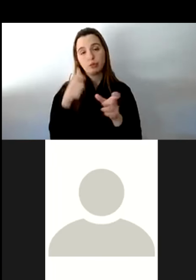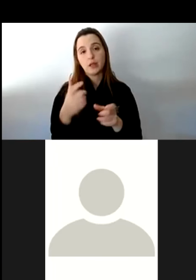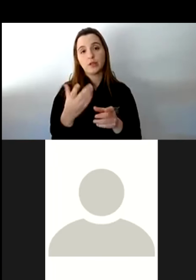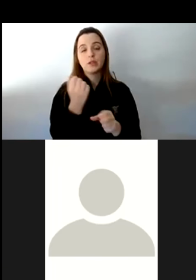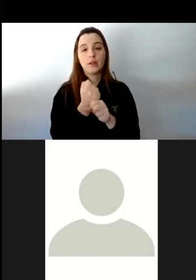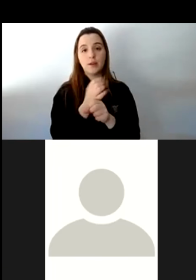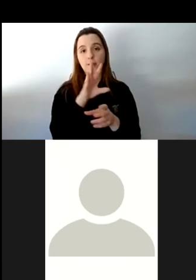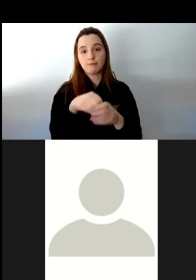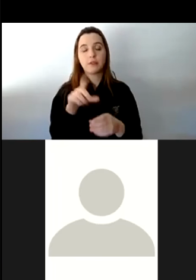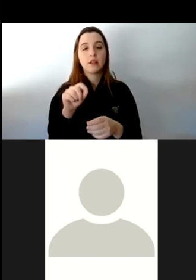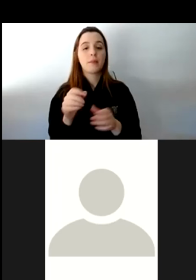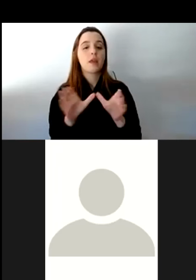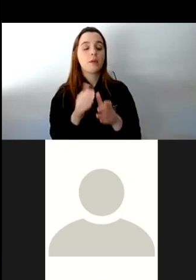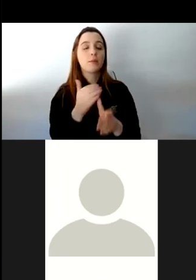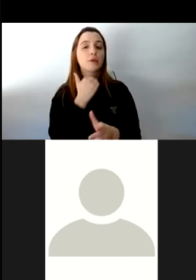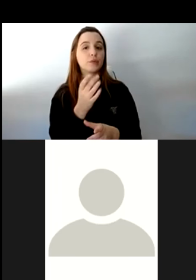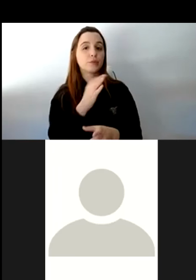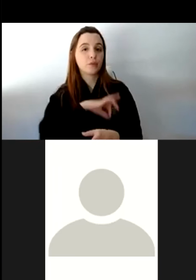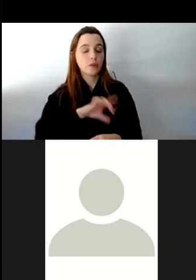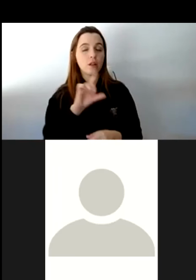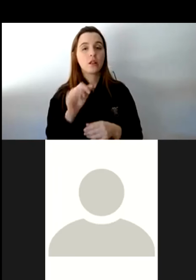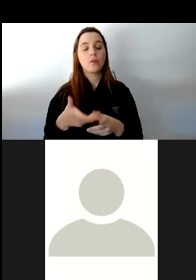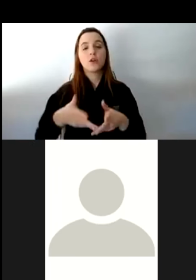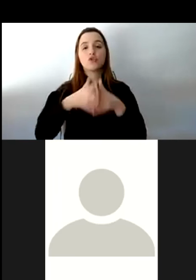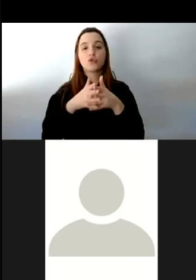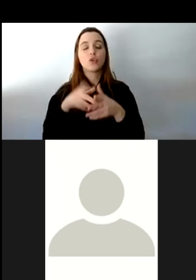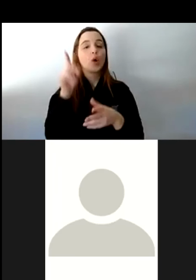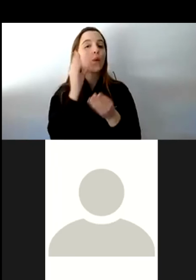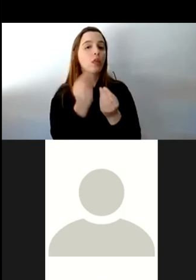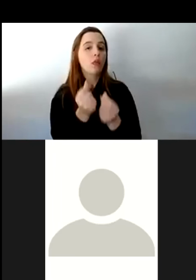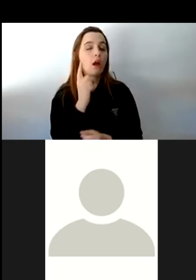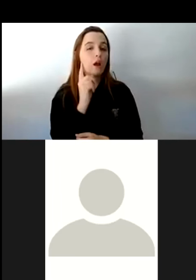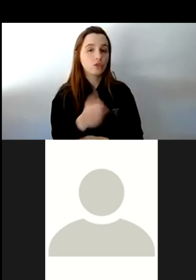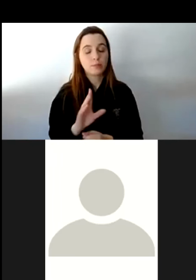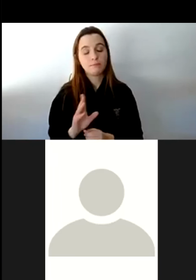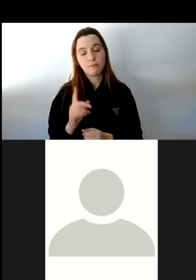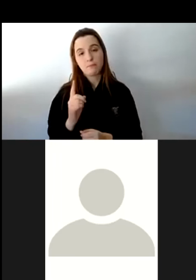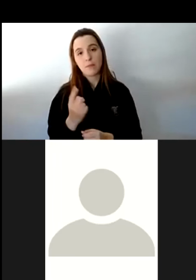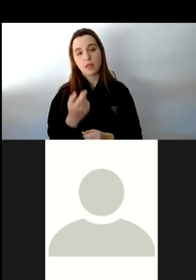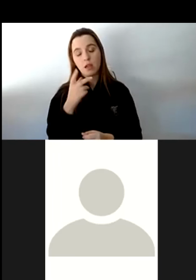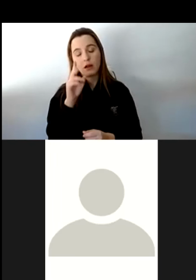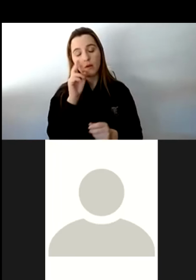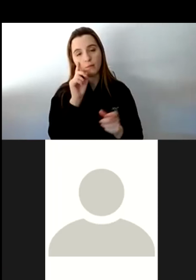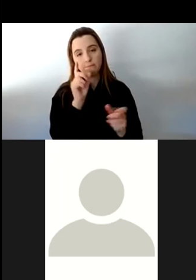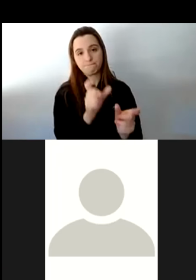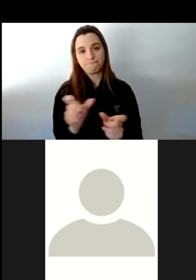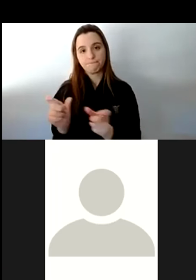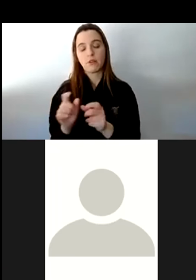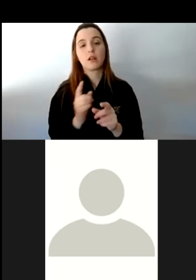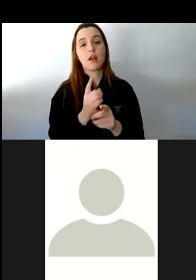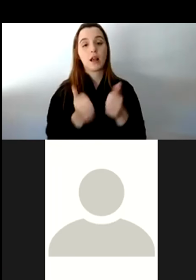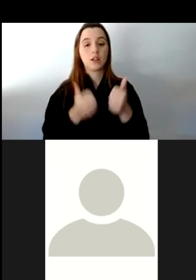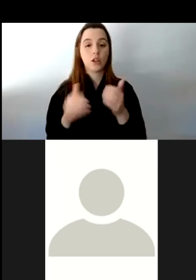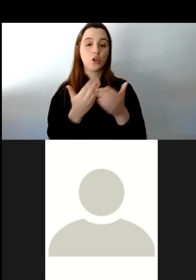profissional da equipa, a adequabilidade das estruturas que estão presentes, que isto faz parte na candidatura de um assumir de responsabilidades